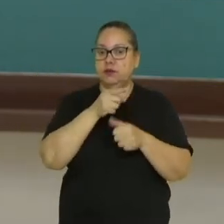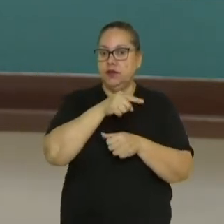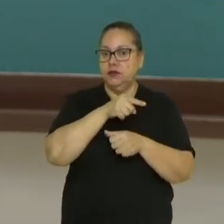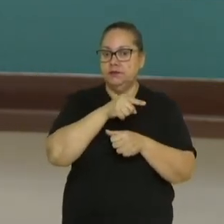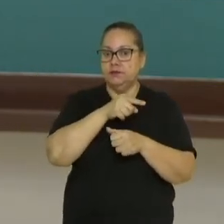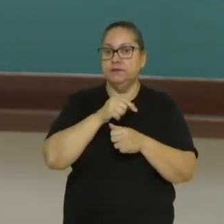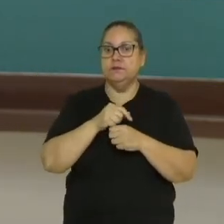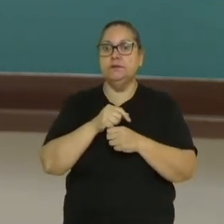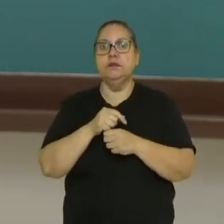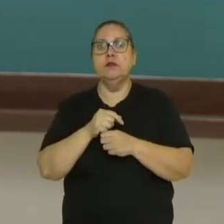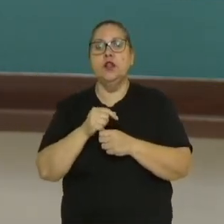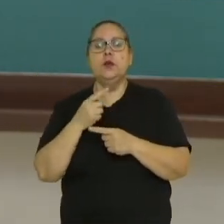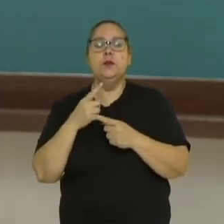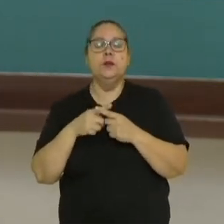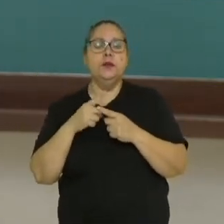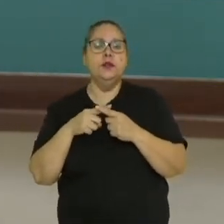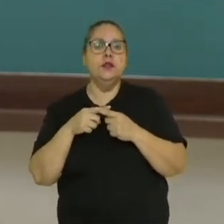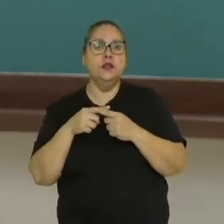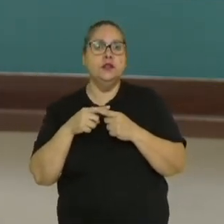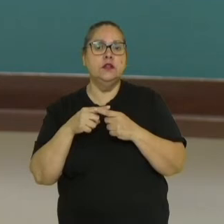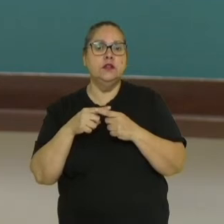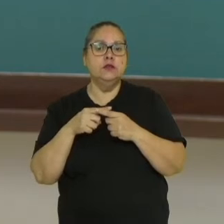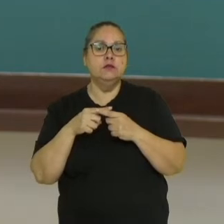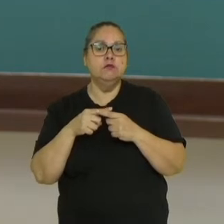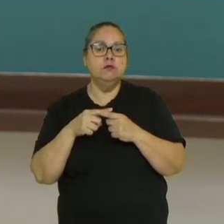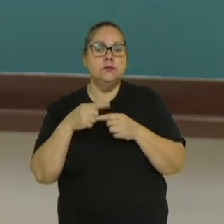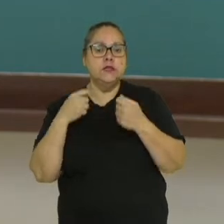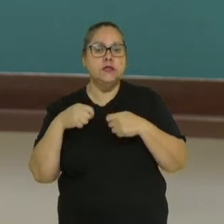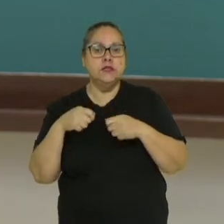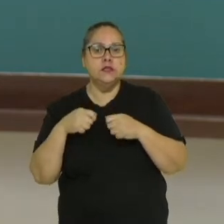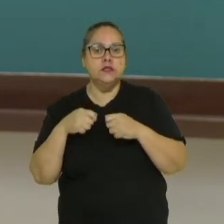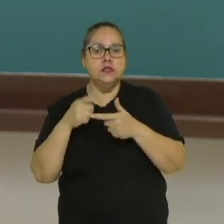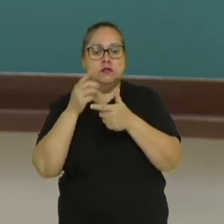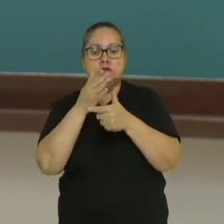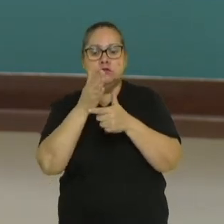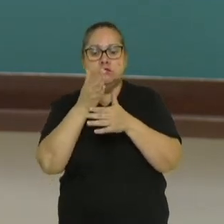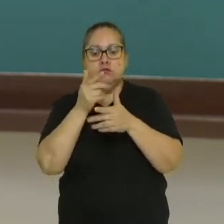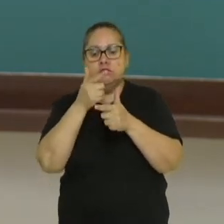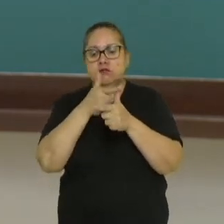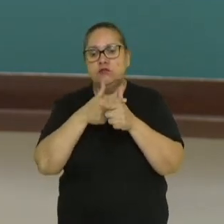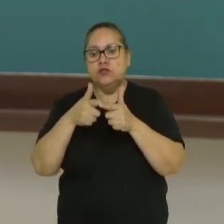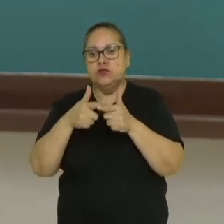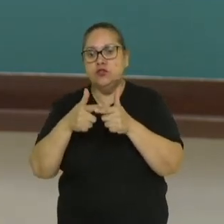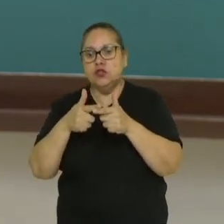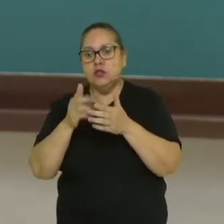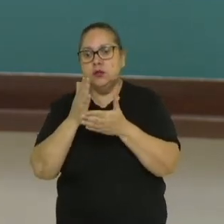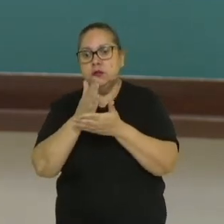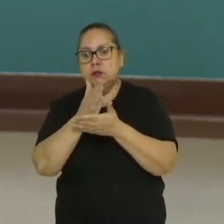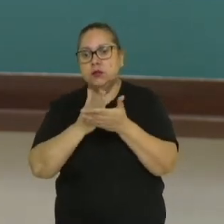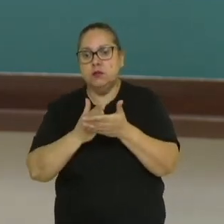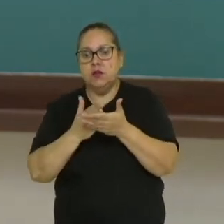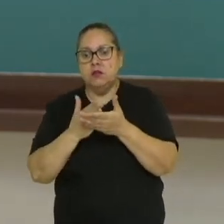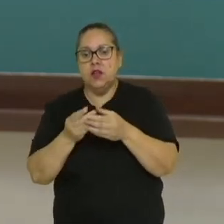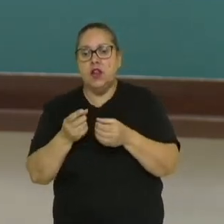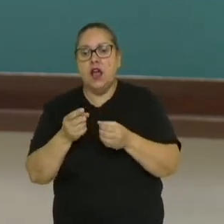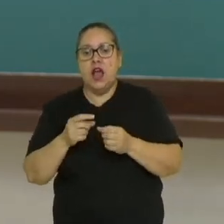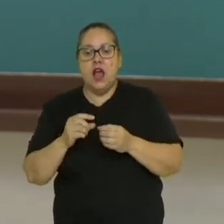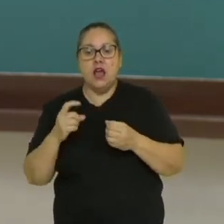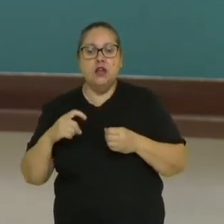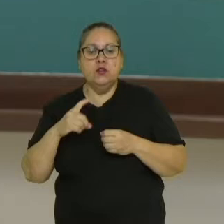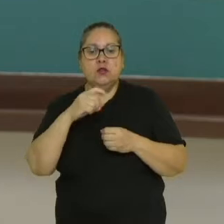célula-mãe. Por que será que ela tem que dividir pela metade? Por que não podemos ficar lá no óvulo, no espermatozoide,